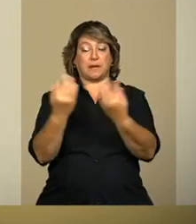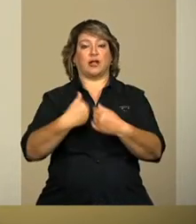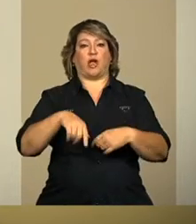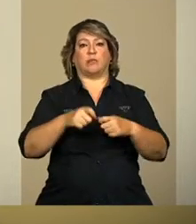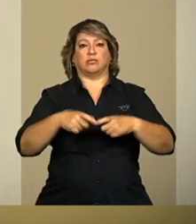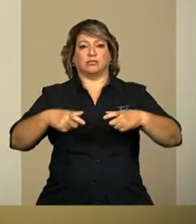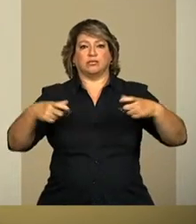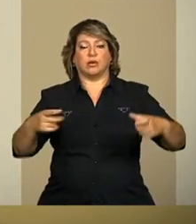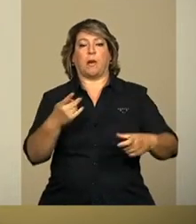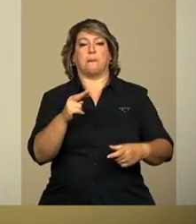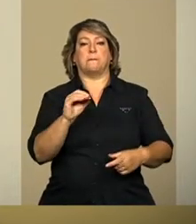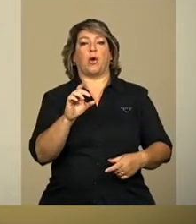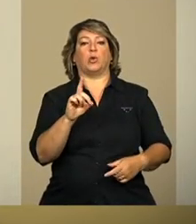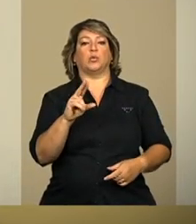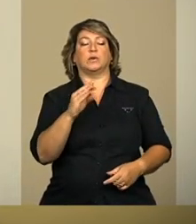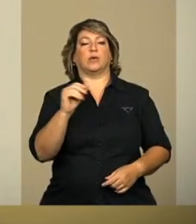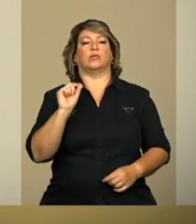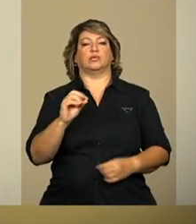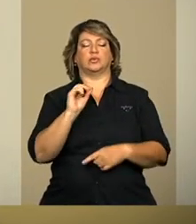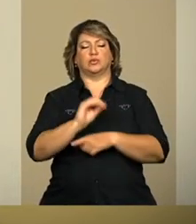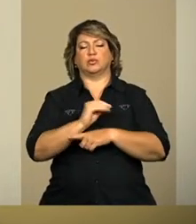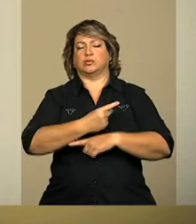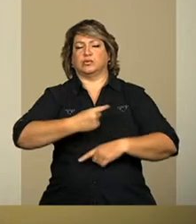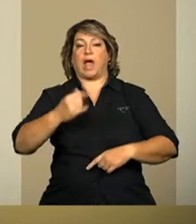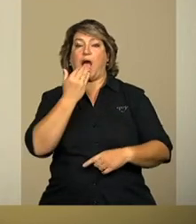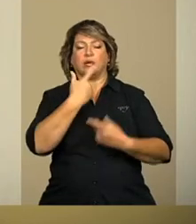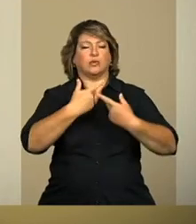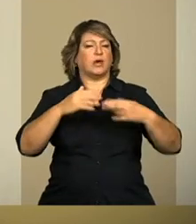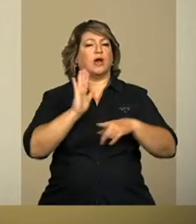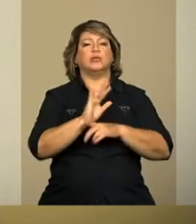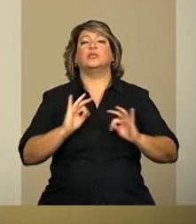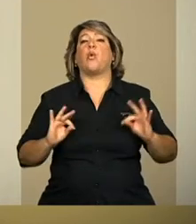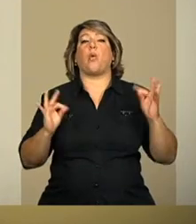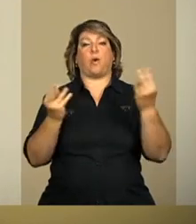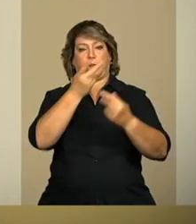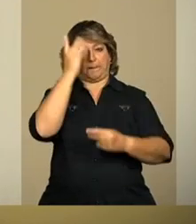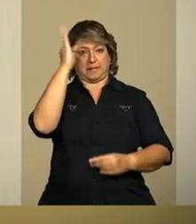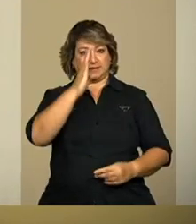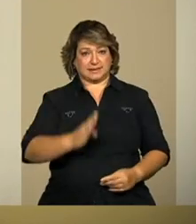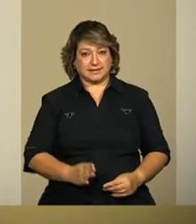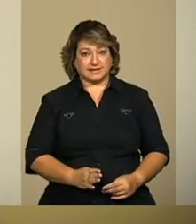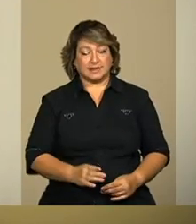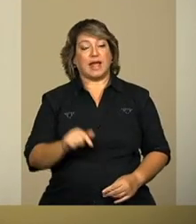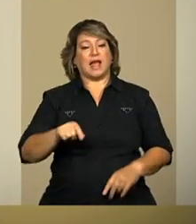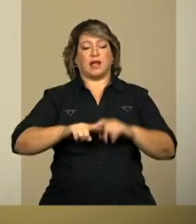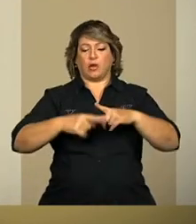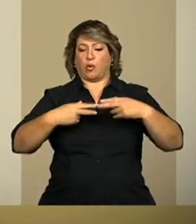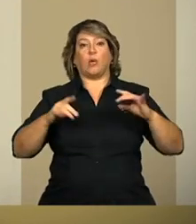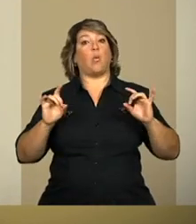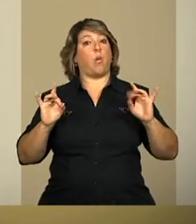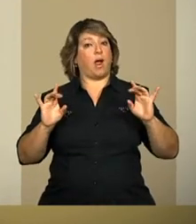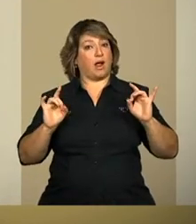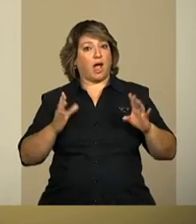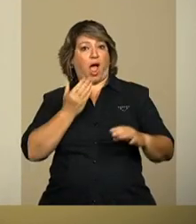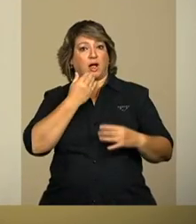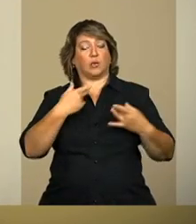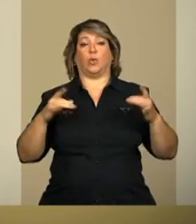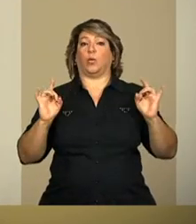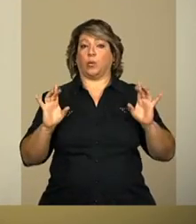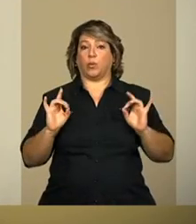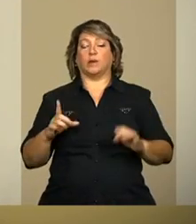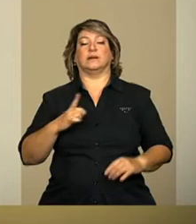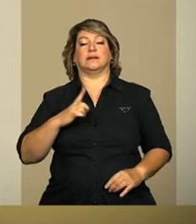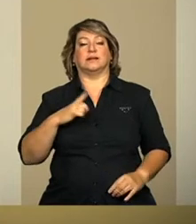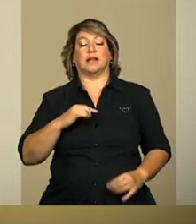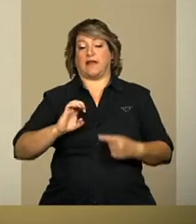ampliamos a produção sustentável de alimentos para todos os brasileiros são produtos de qualidade por exemplo